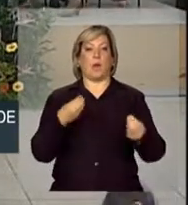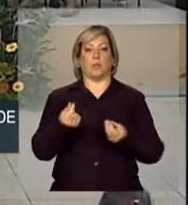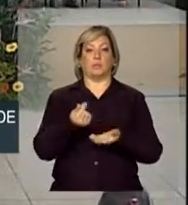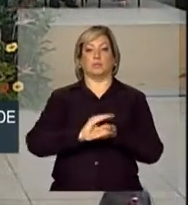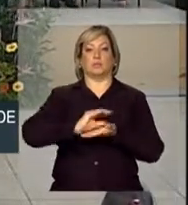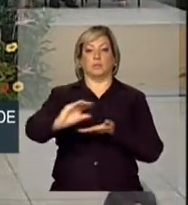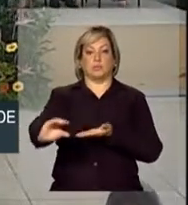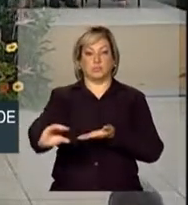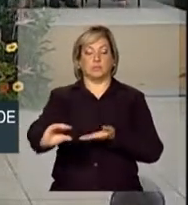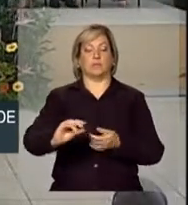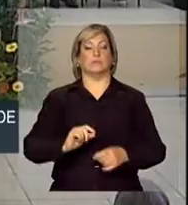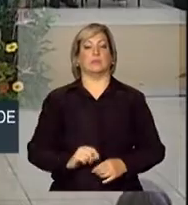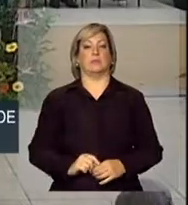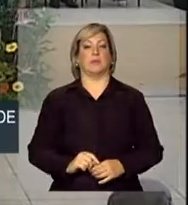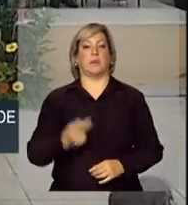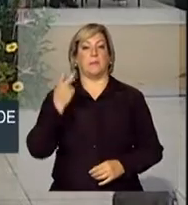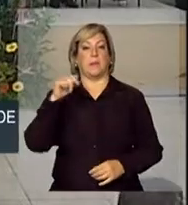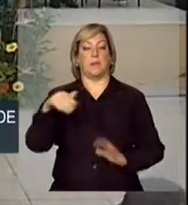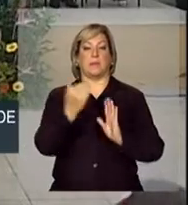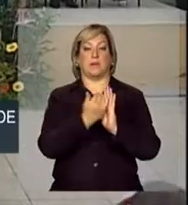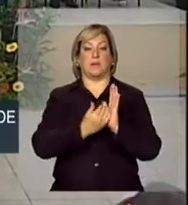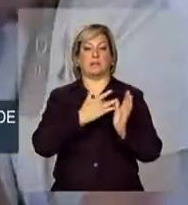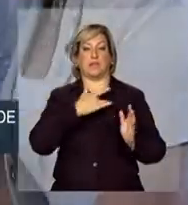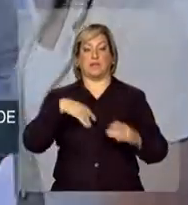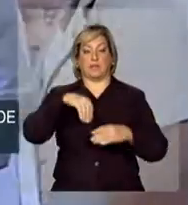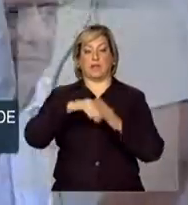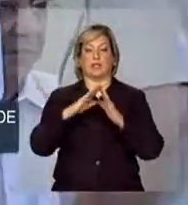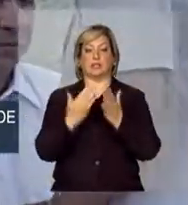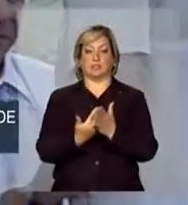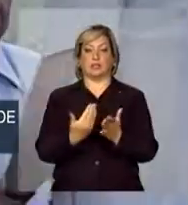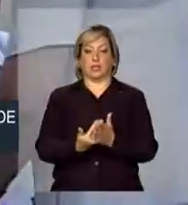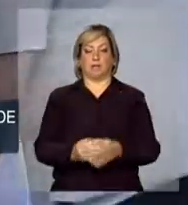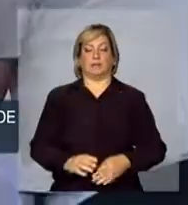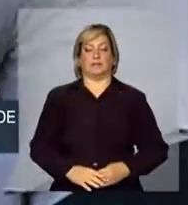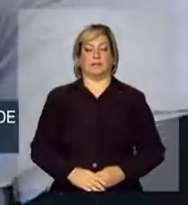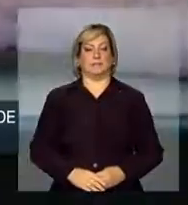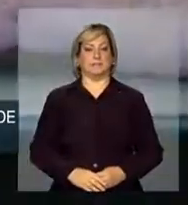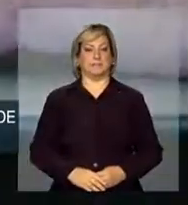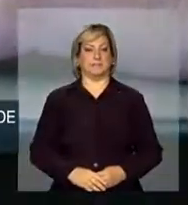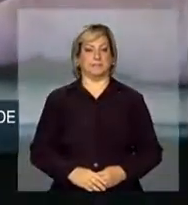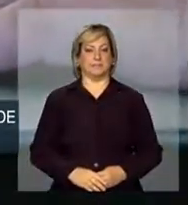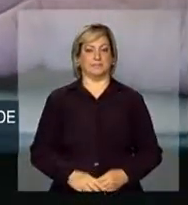repasse do incentivo financeiro para o programa saúde na escola